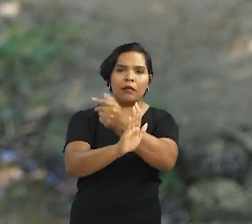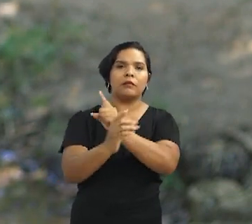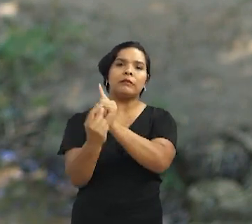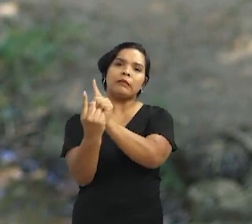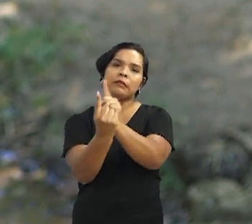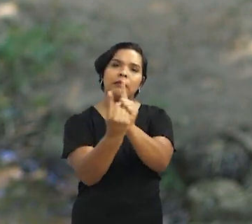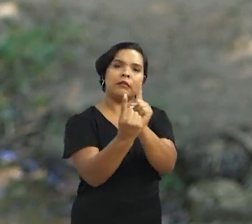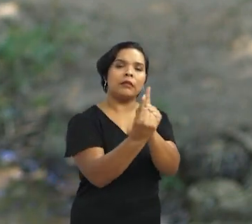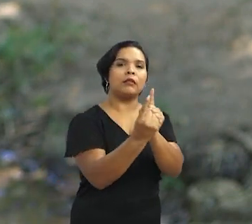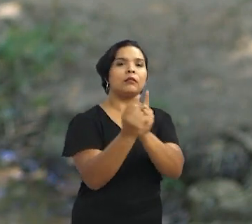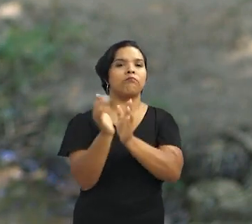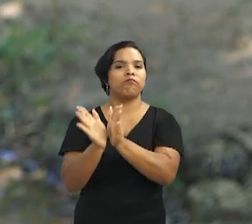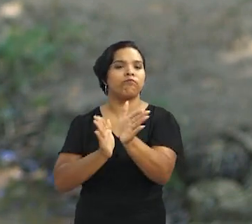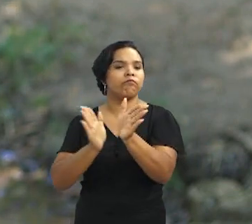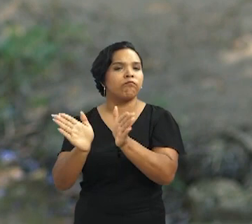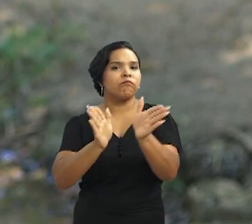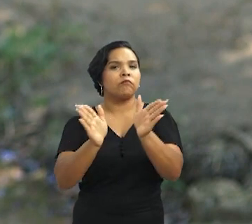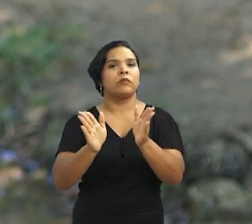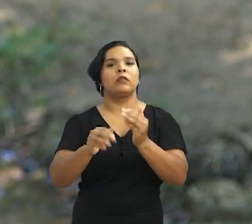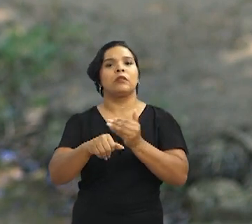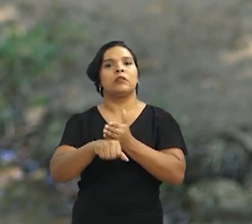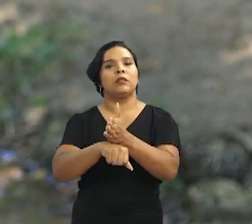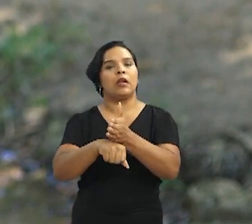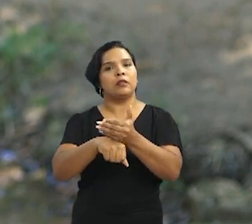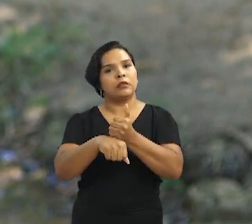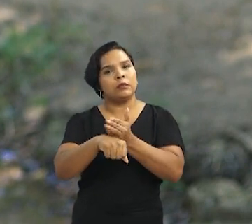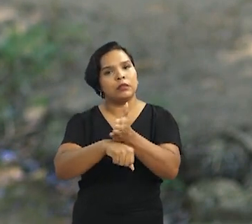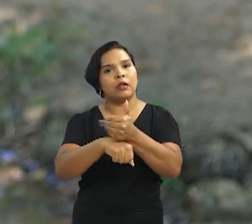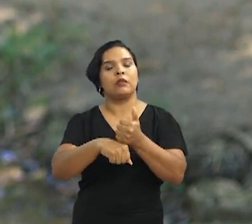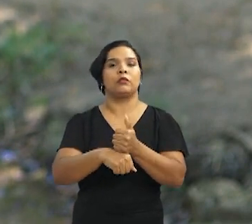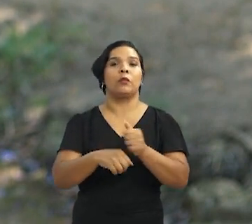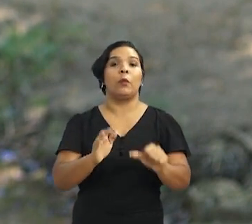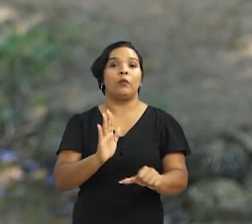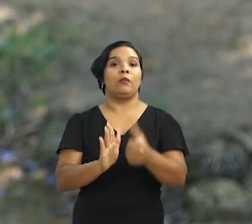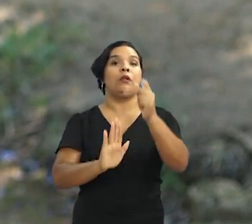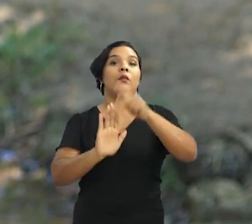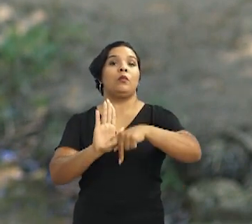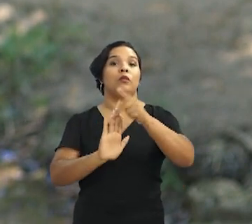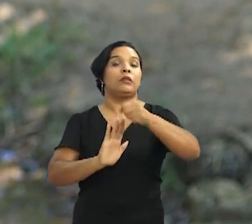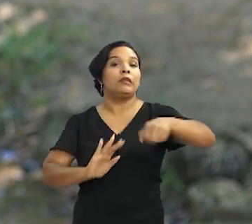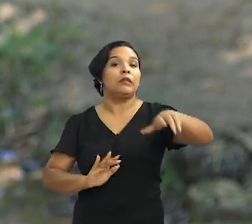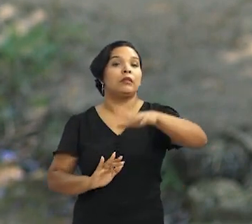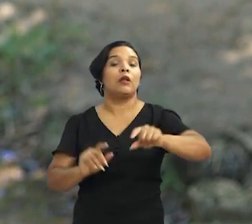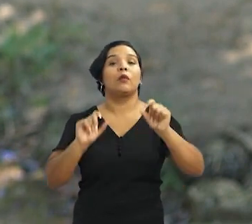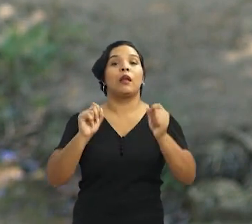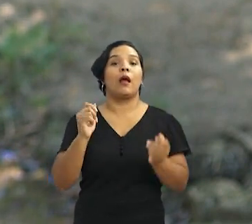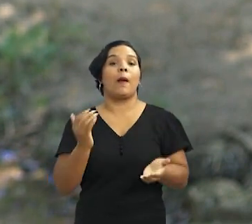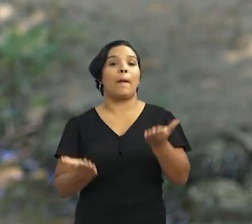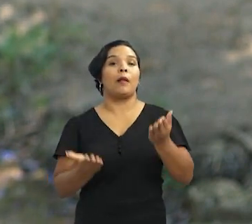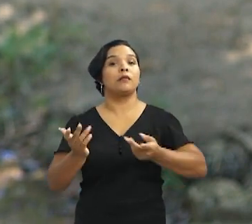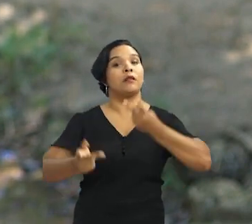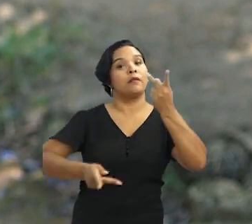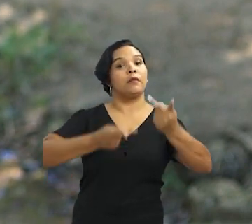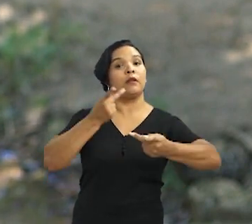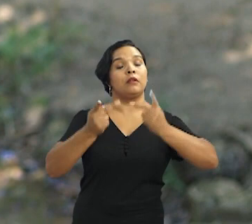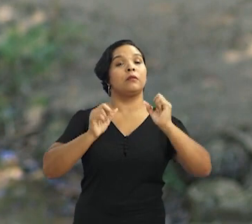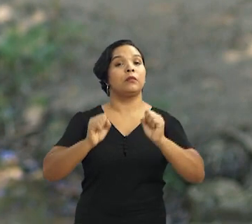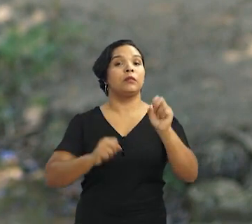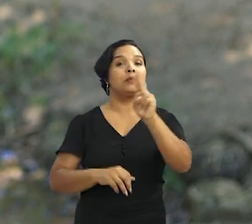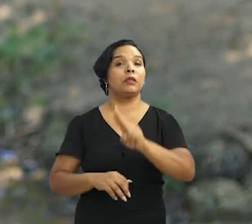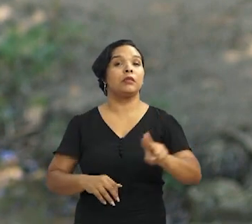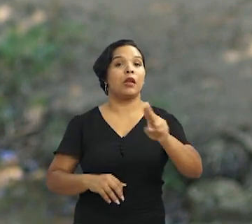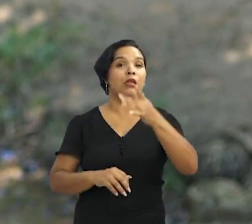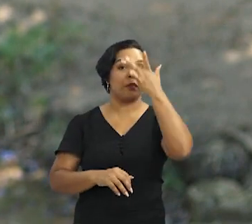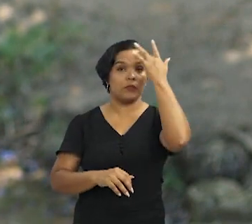pesquisas à criação de protótipos que atendam a essas demandas de acessibilidade. O primeiro projeto que ela desenvolveu nessa área foi uma